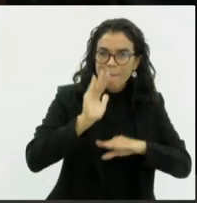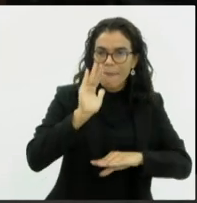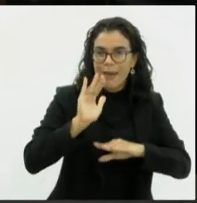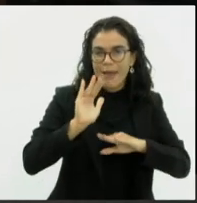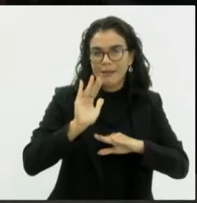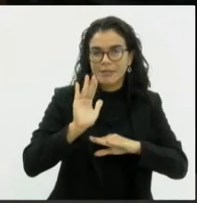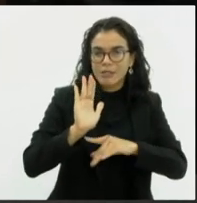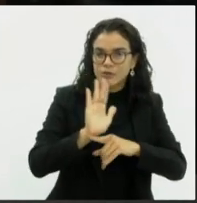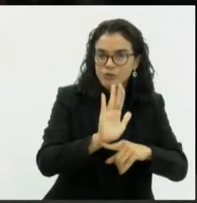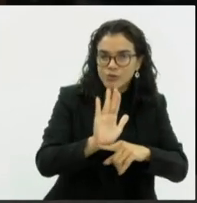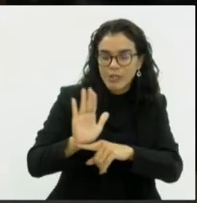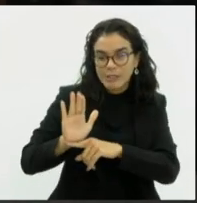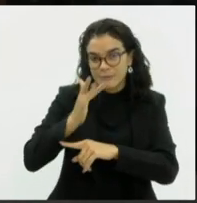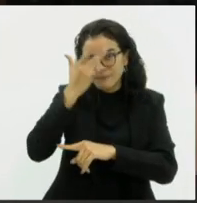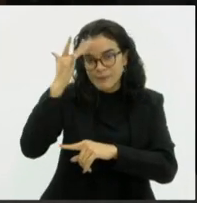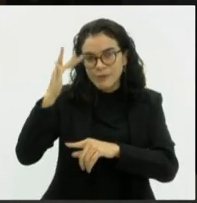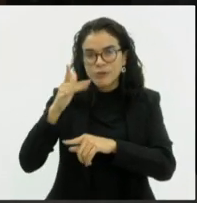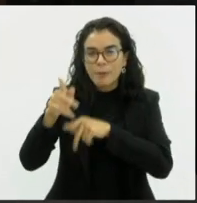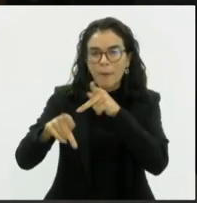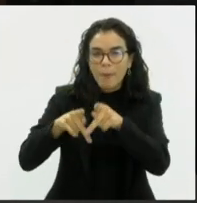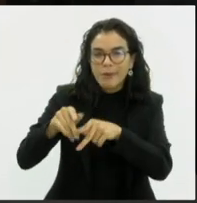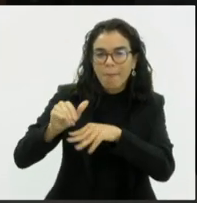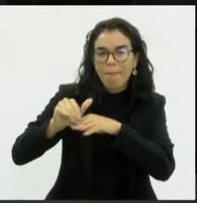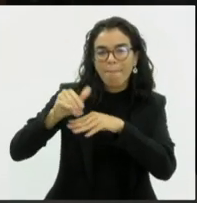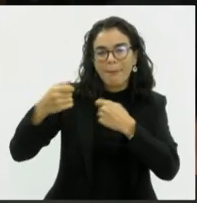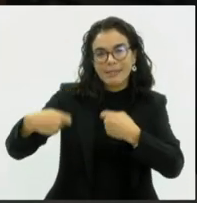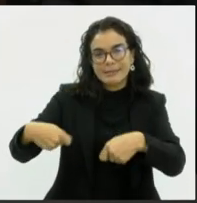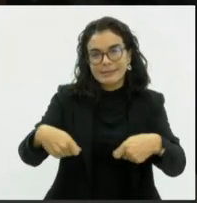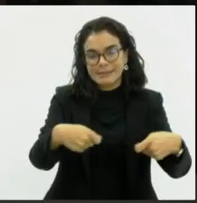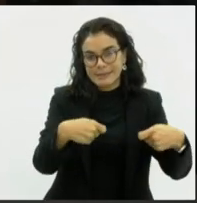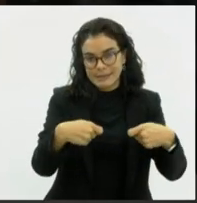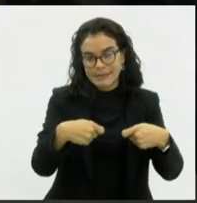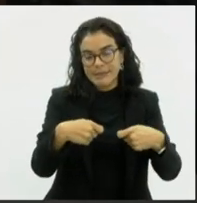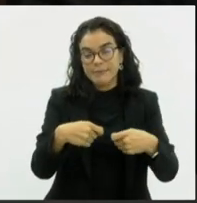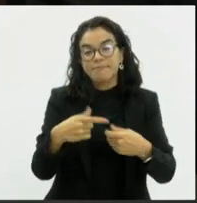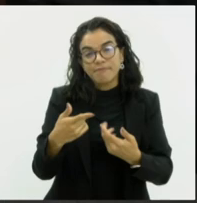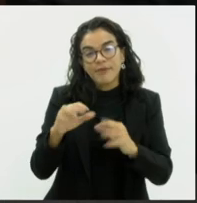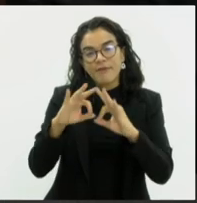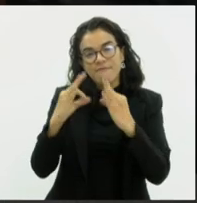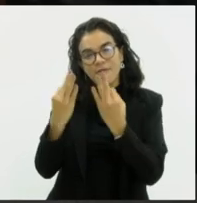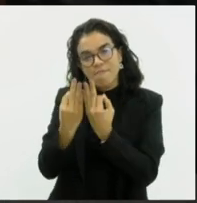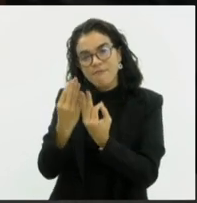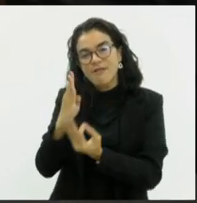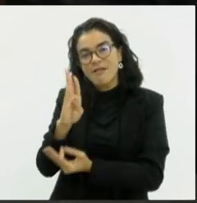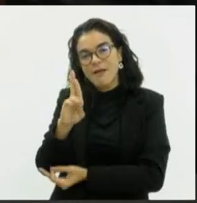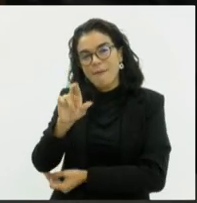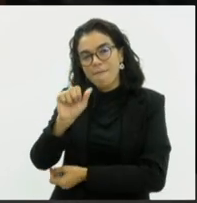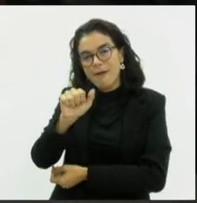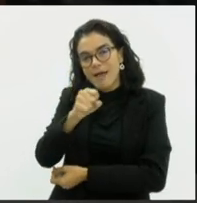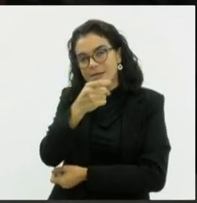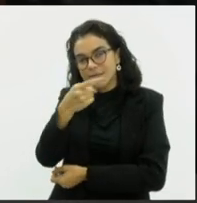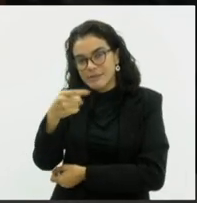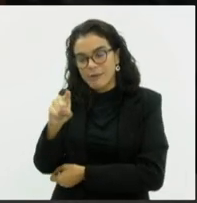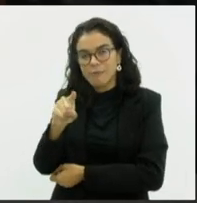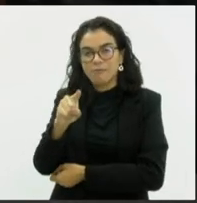a gente que mais precisa são essas pessoas. E a família Brazão tem o DNA da família Brazão.